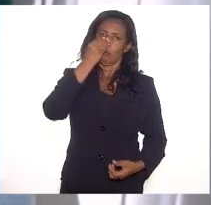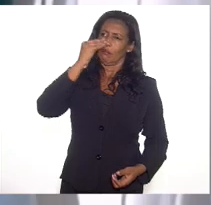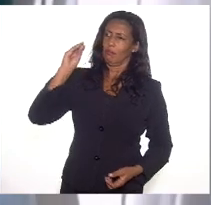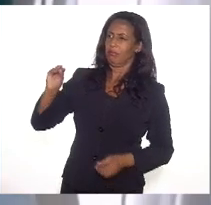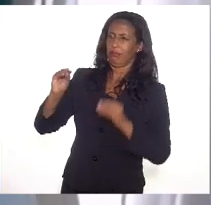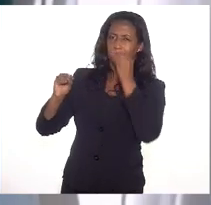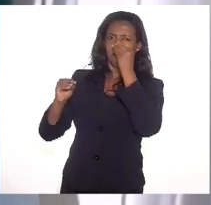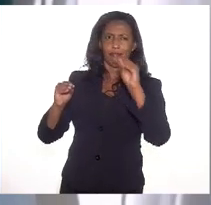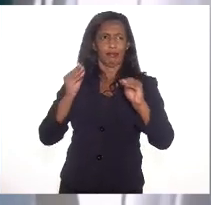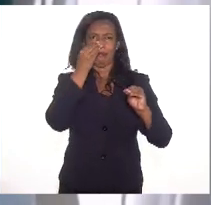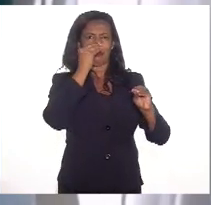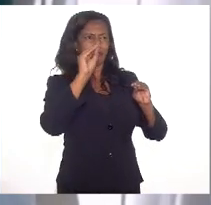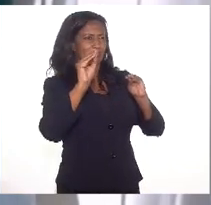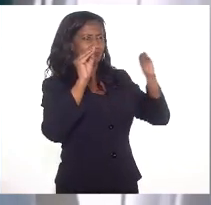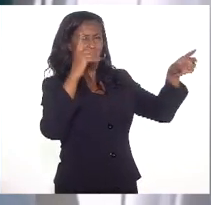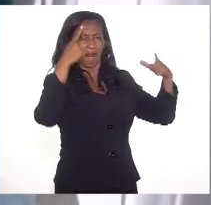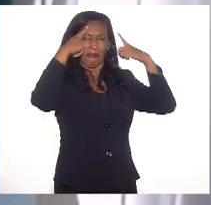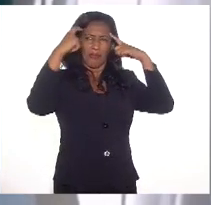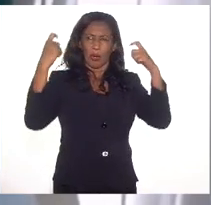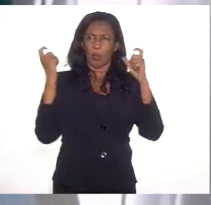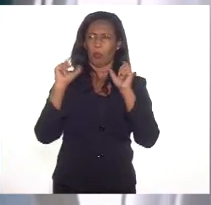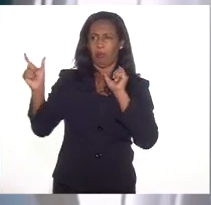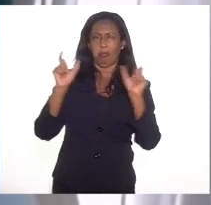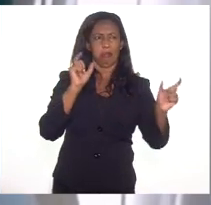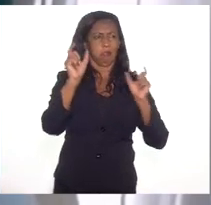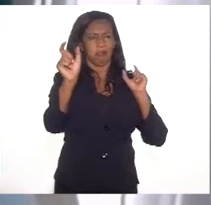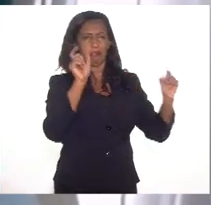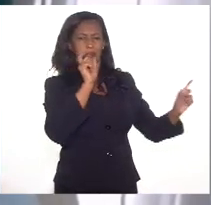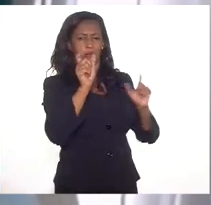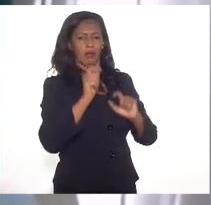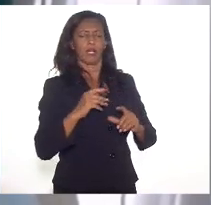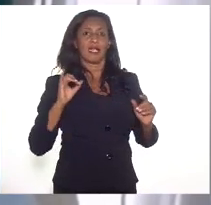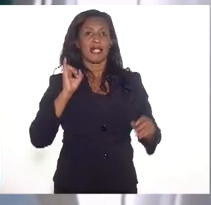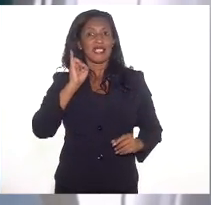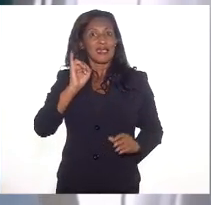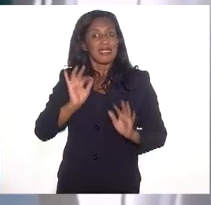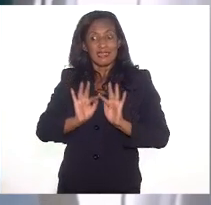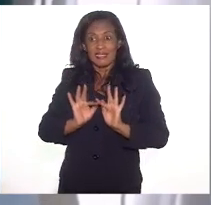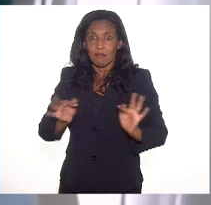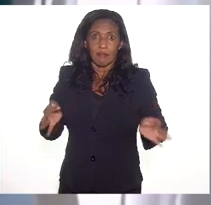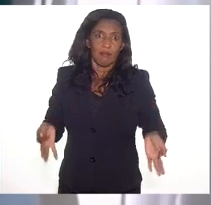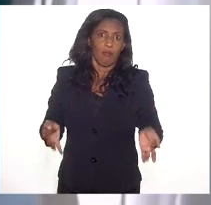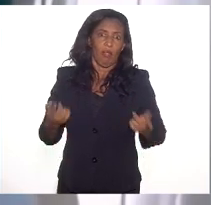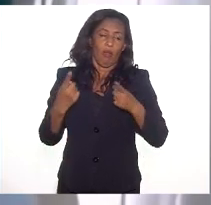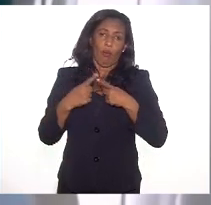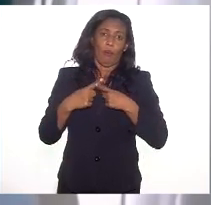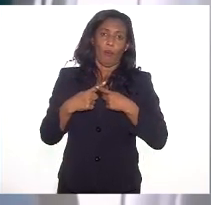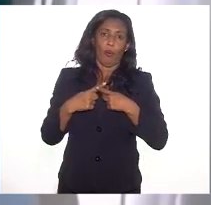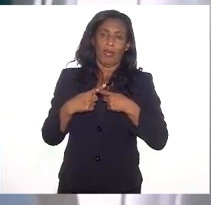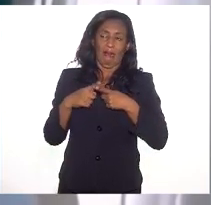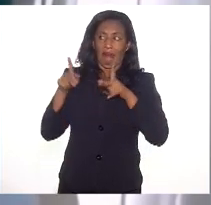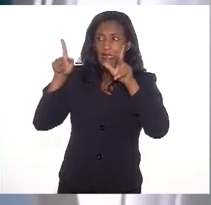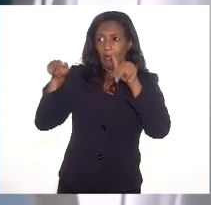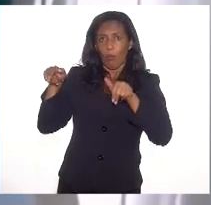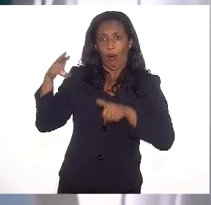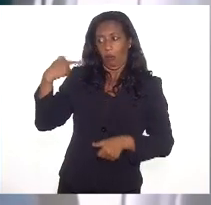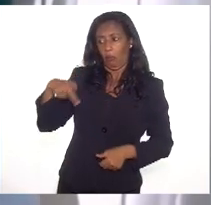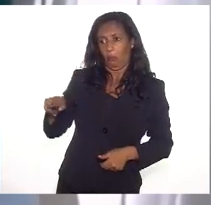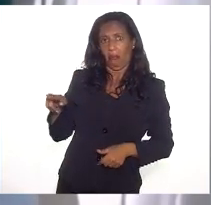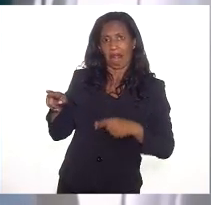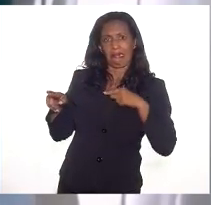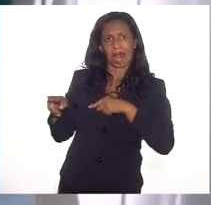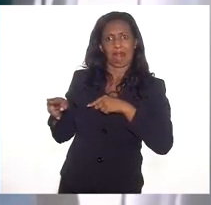outras pessoas, agredir outras pessoas, vilipendiar outras pessoas, simplesmente porque não professam a mesma